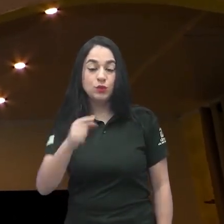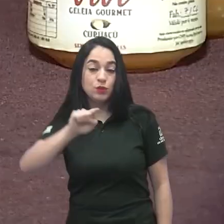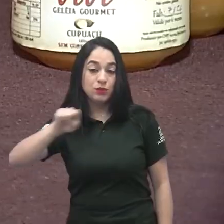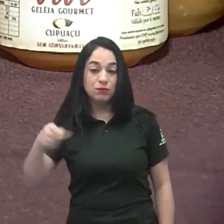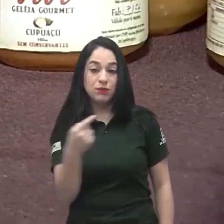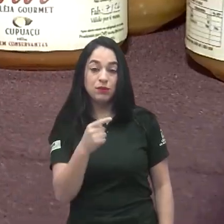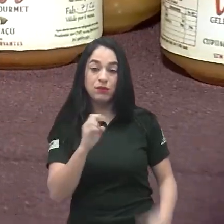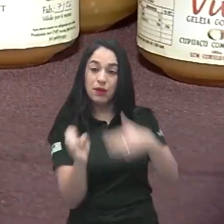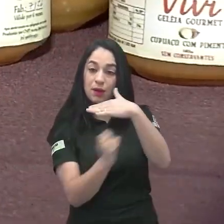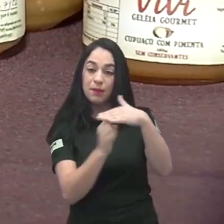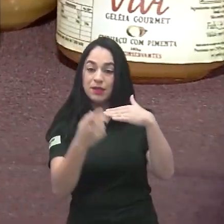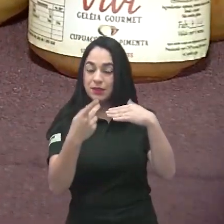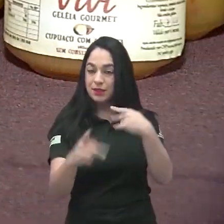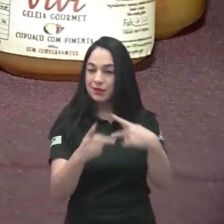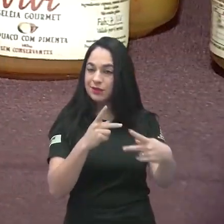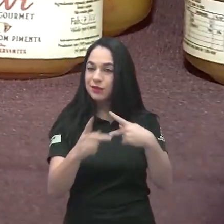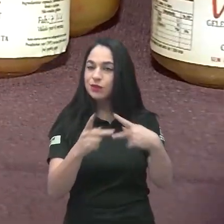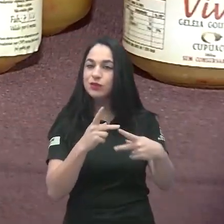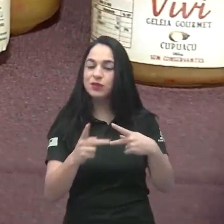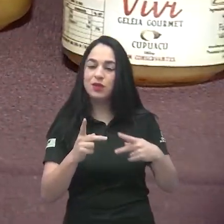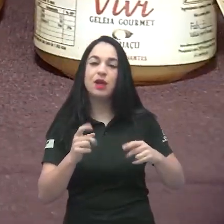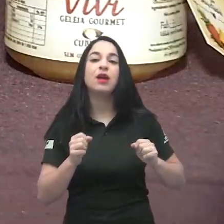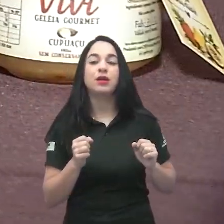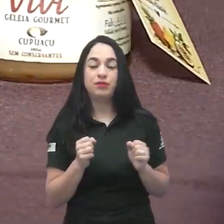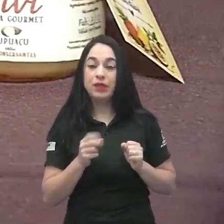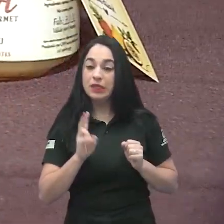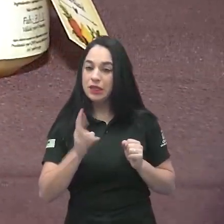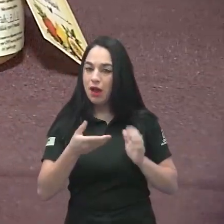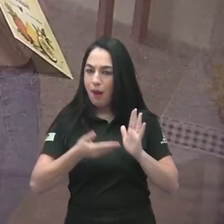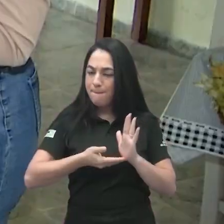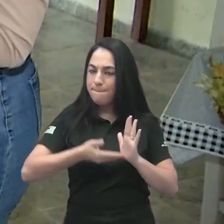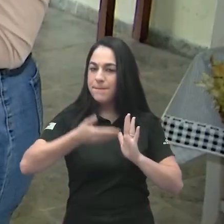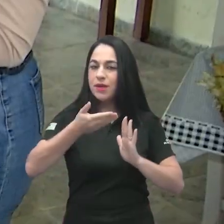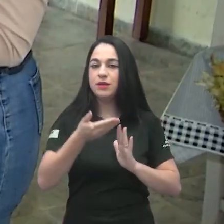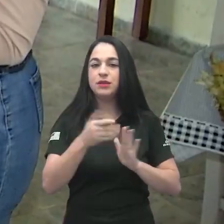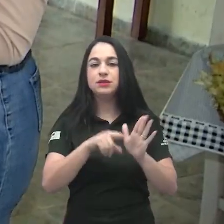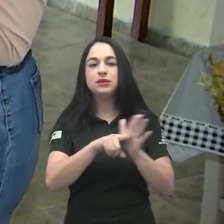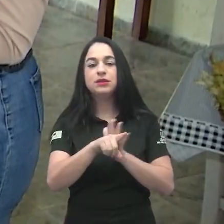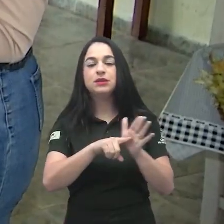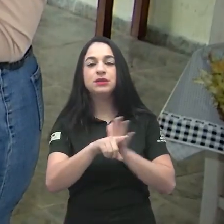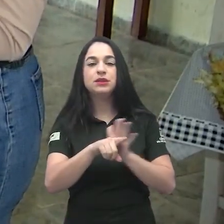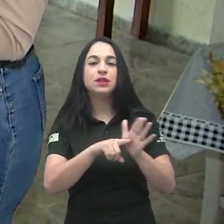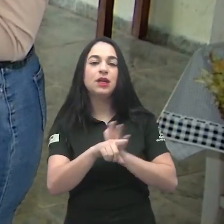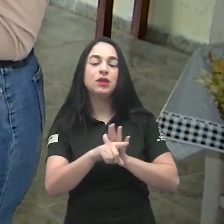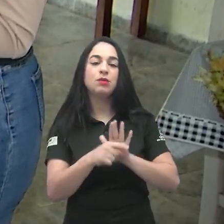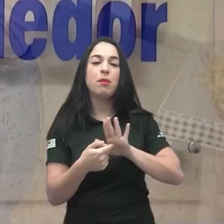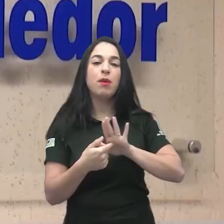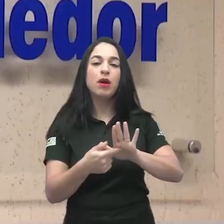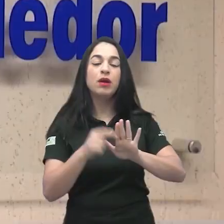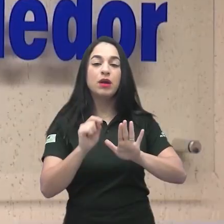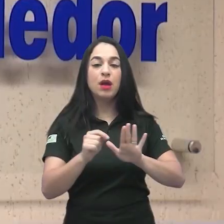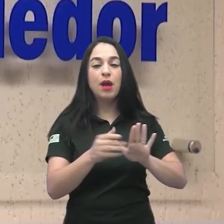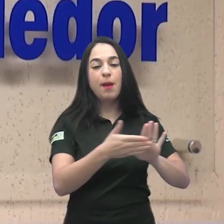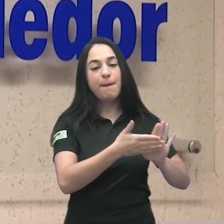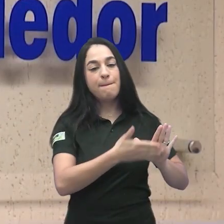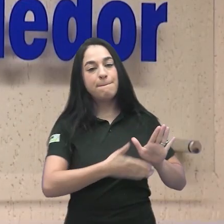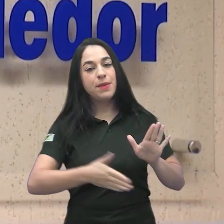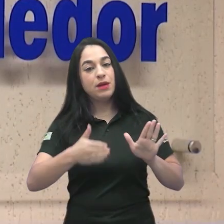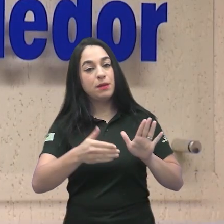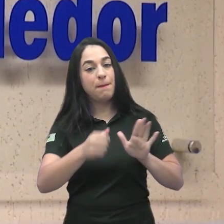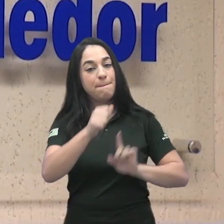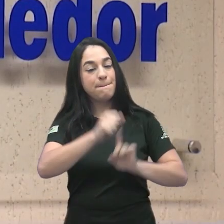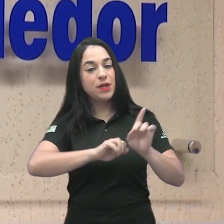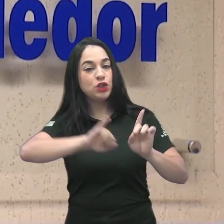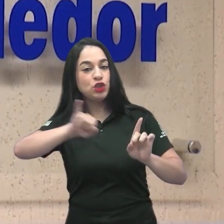122 mil empresas ativas em São José dos Campos atualmente. Número esse que segue em alta. Dados da Sala do